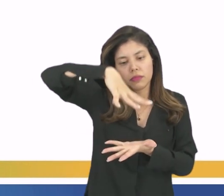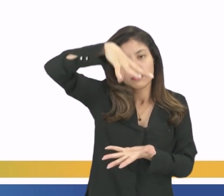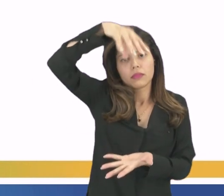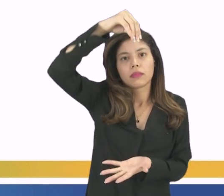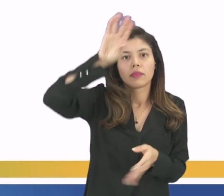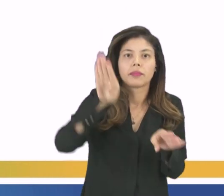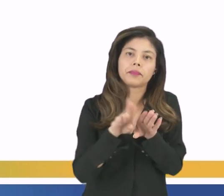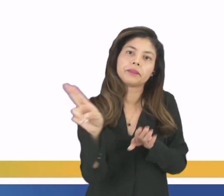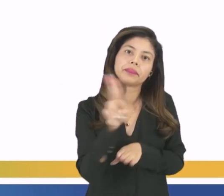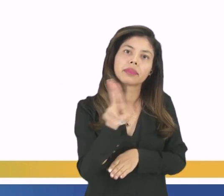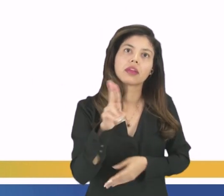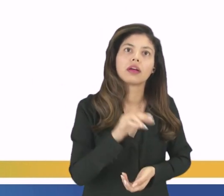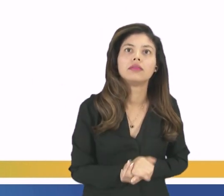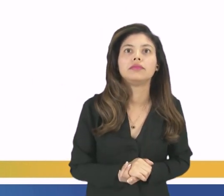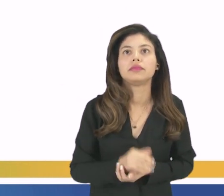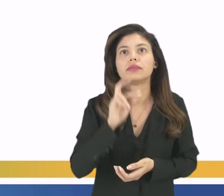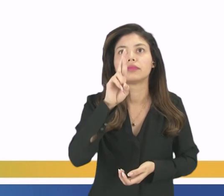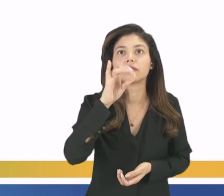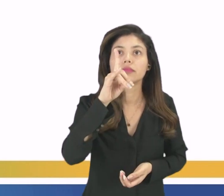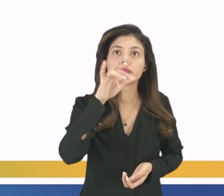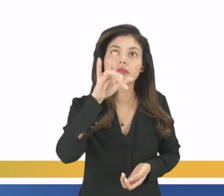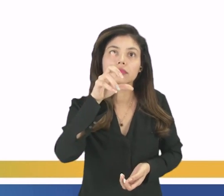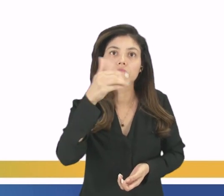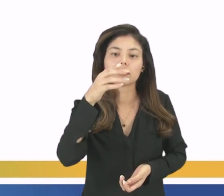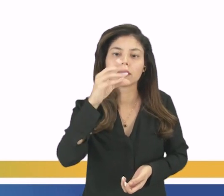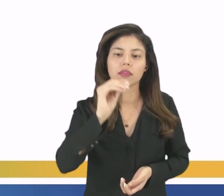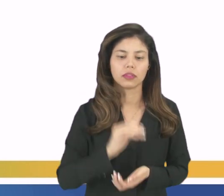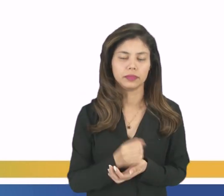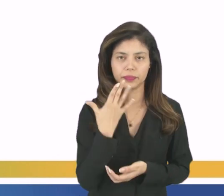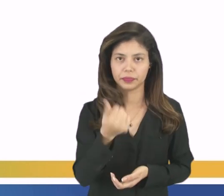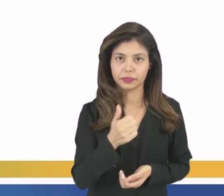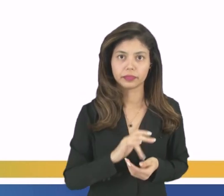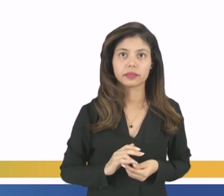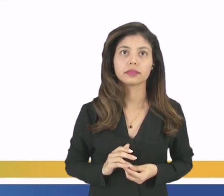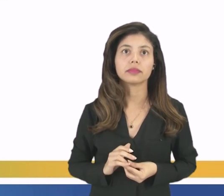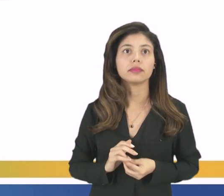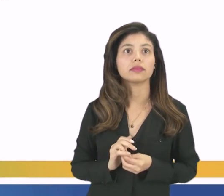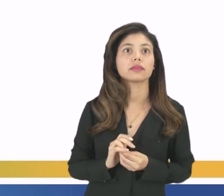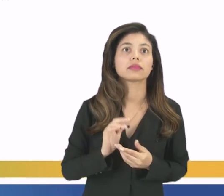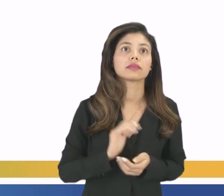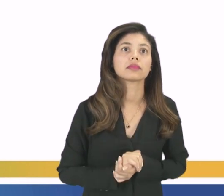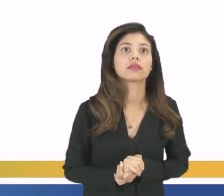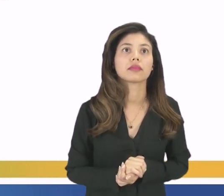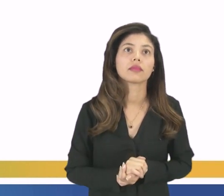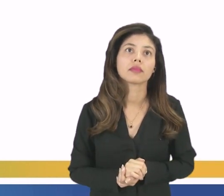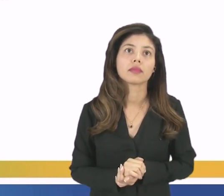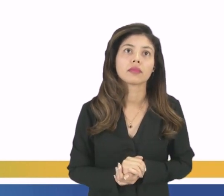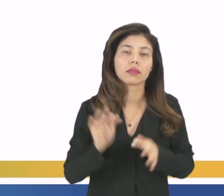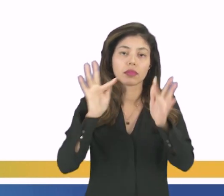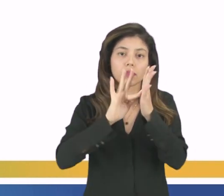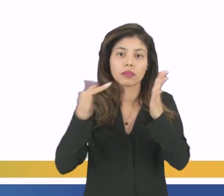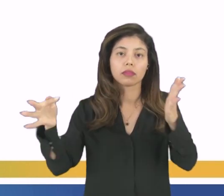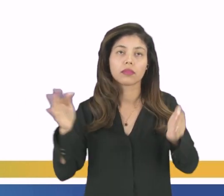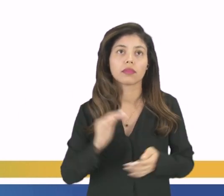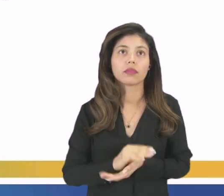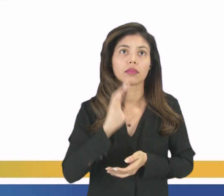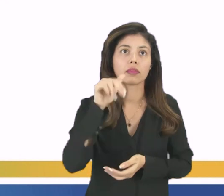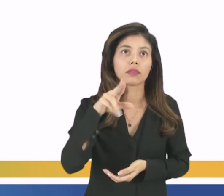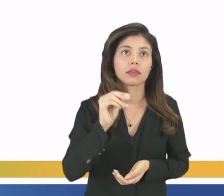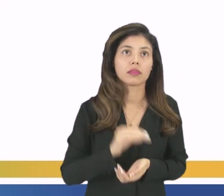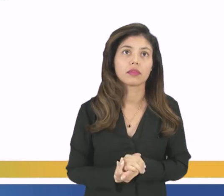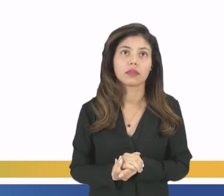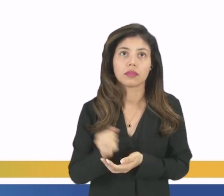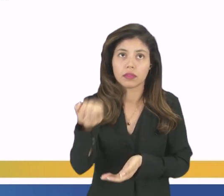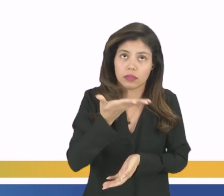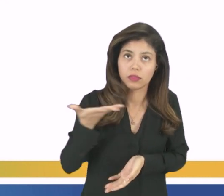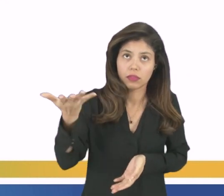a gente também chama de cone de revolução, beleza? É só a gente entender esse caso aqui. Fórmulas do cone. A área